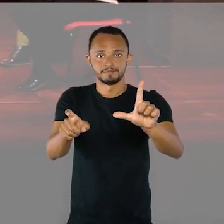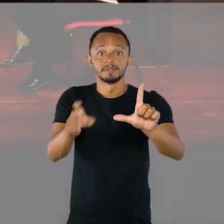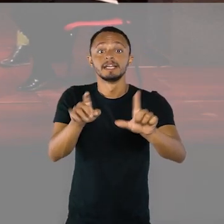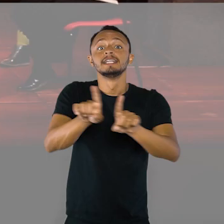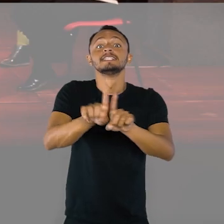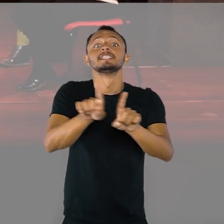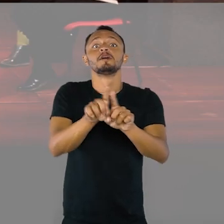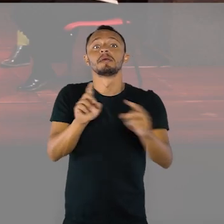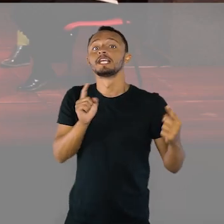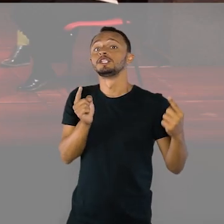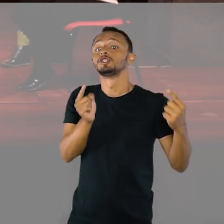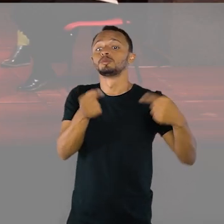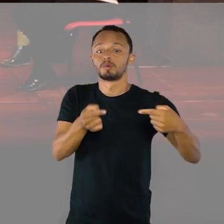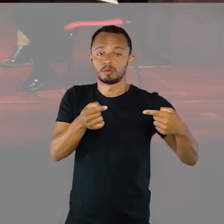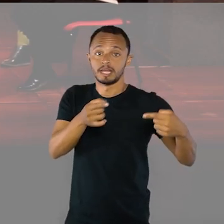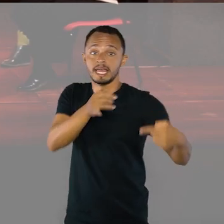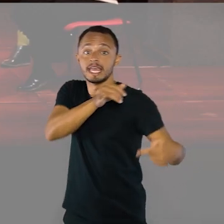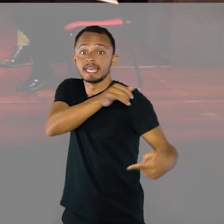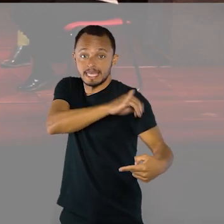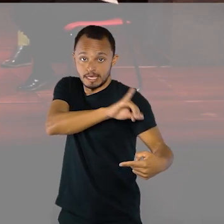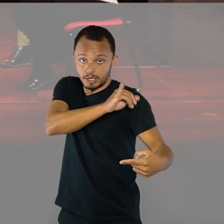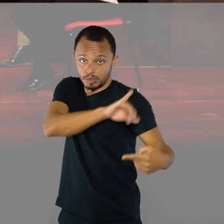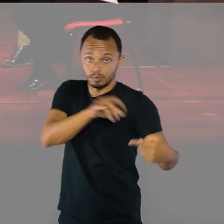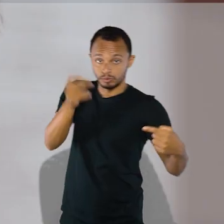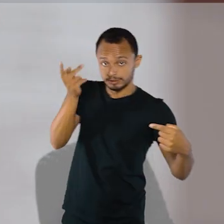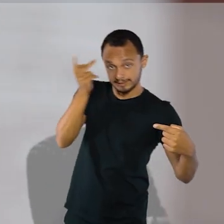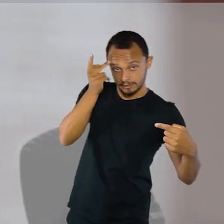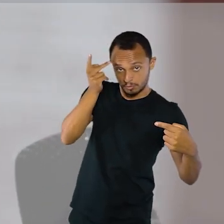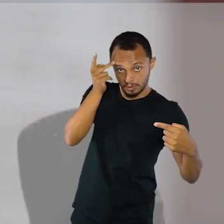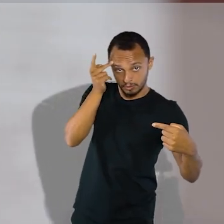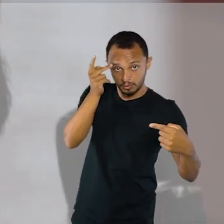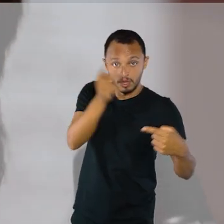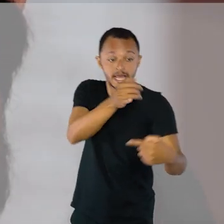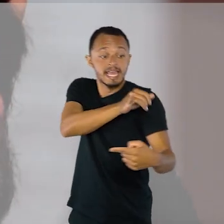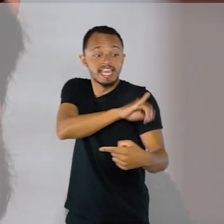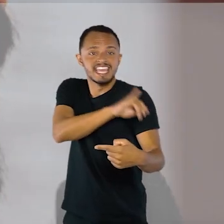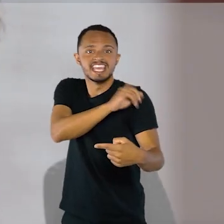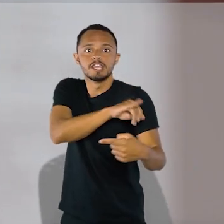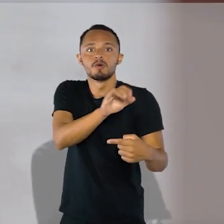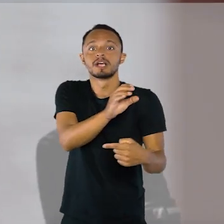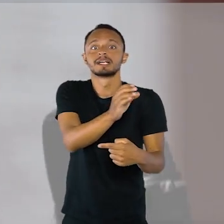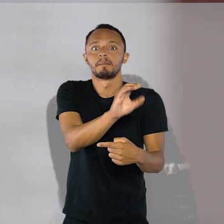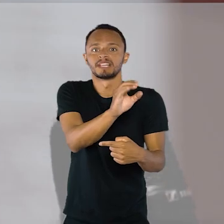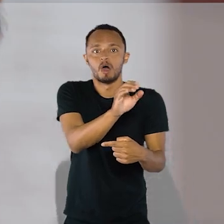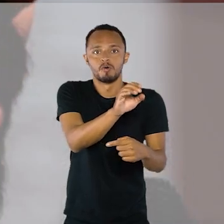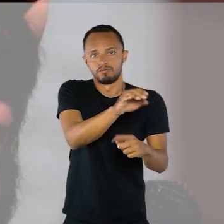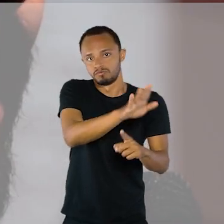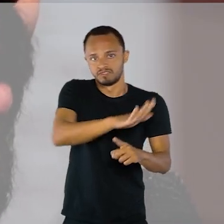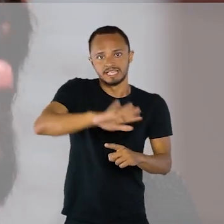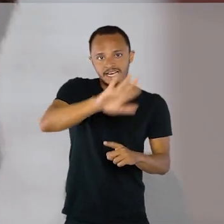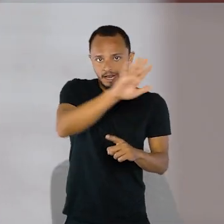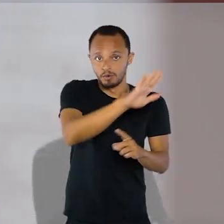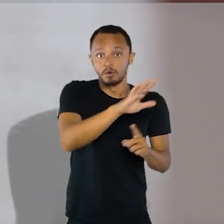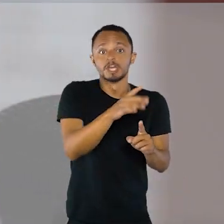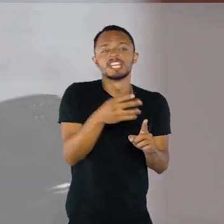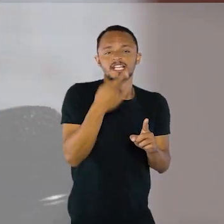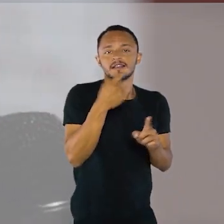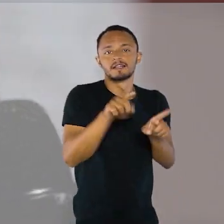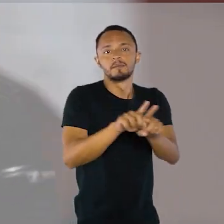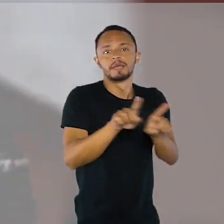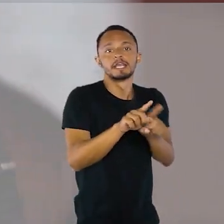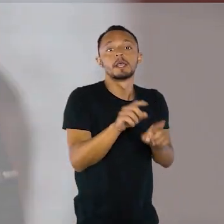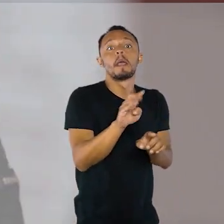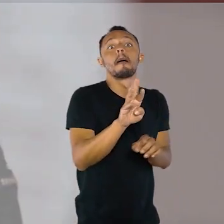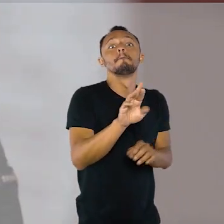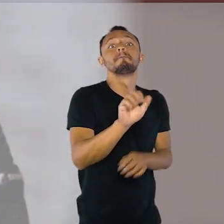Janeiro e São Paulo. Rio de Janeiro era a capital federal da República, que vai puxar para si também o brado retumbante, numa grande disputa